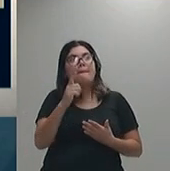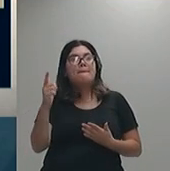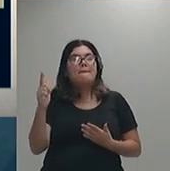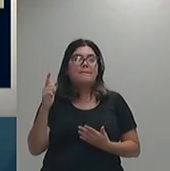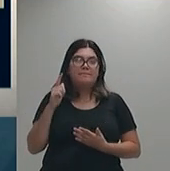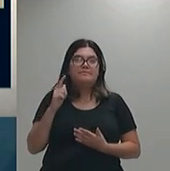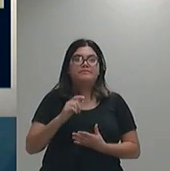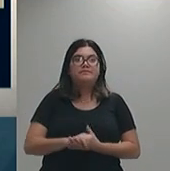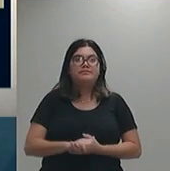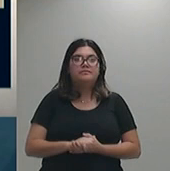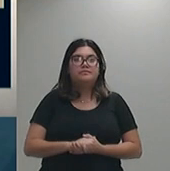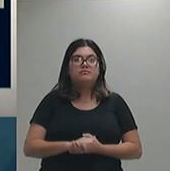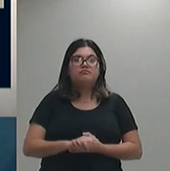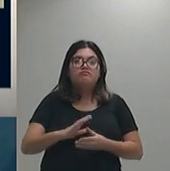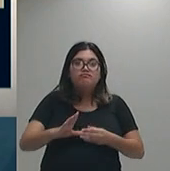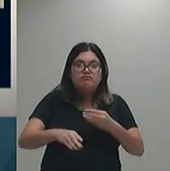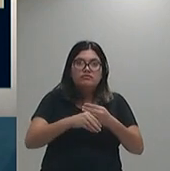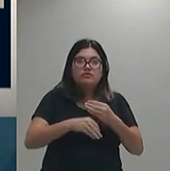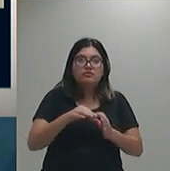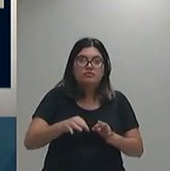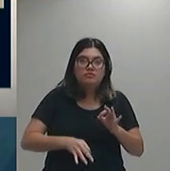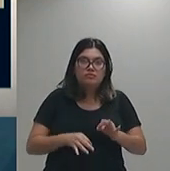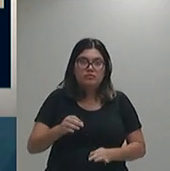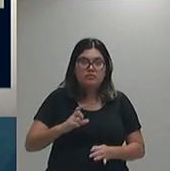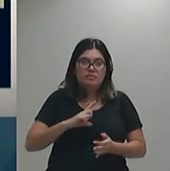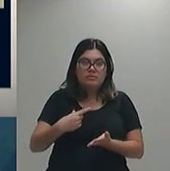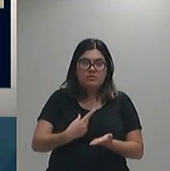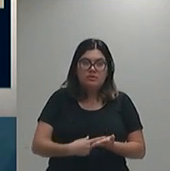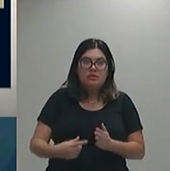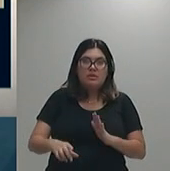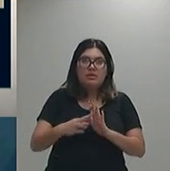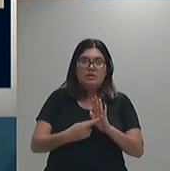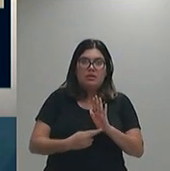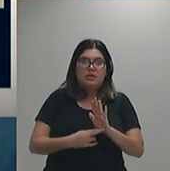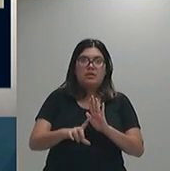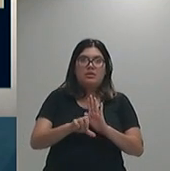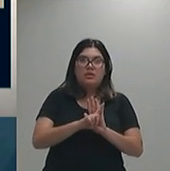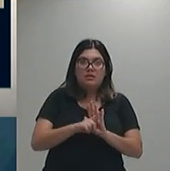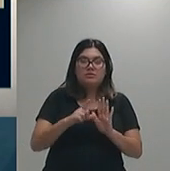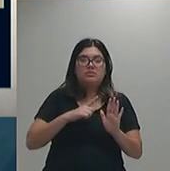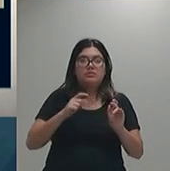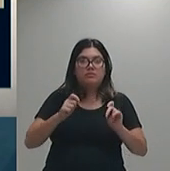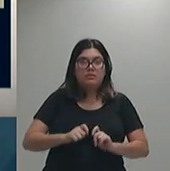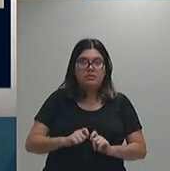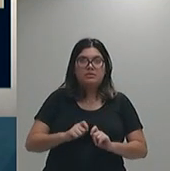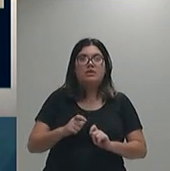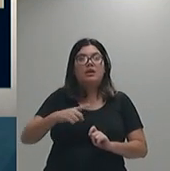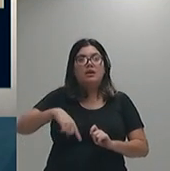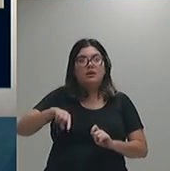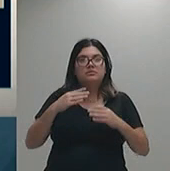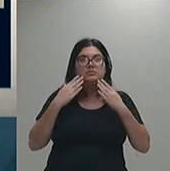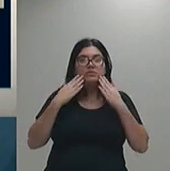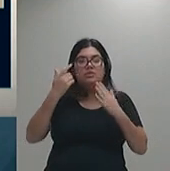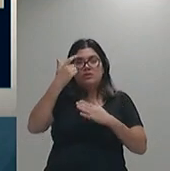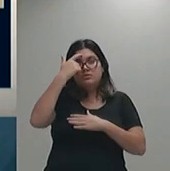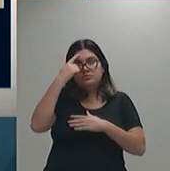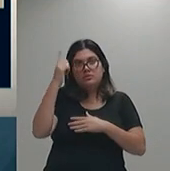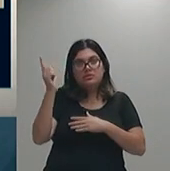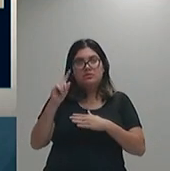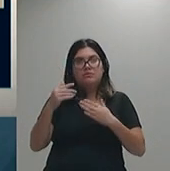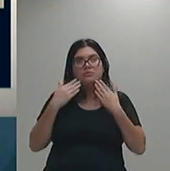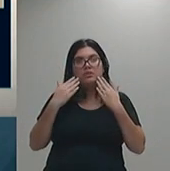submetendo-se ao juizo pré-determinado pela Sega legais e constitucionais de competência essa lógica Contudo não se aplica a arbitragem